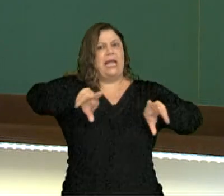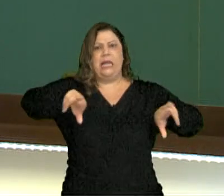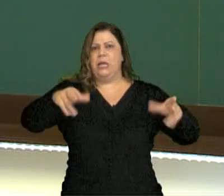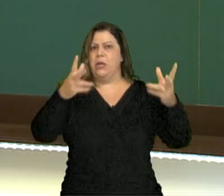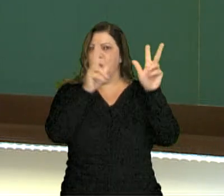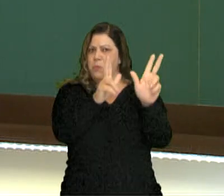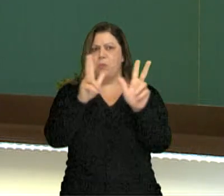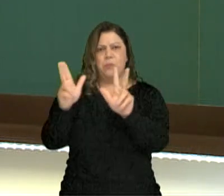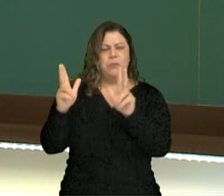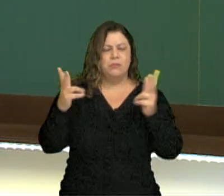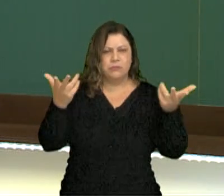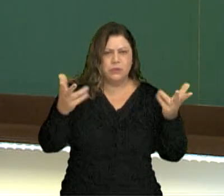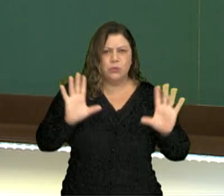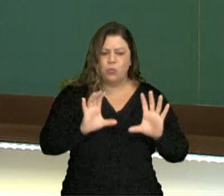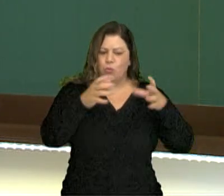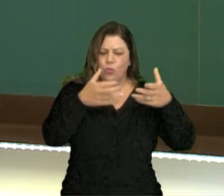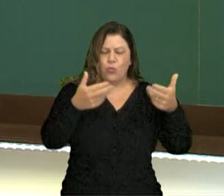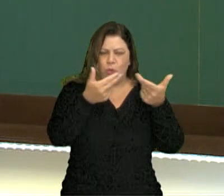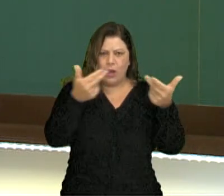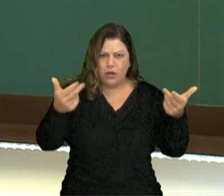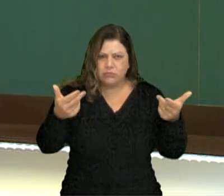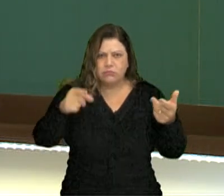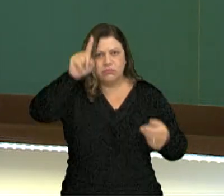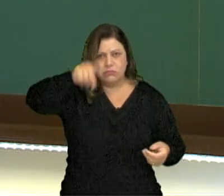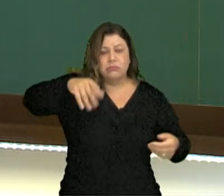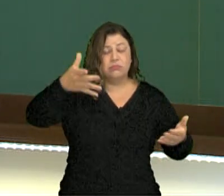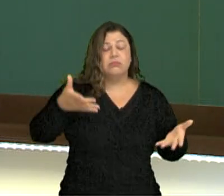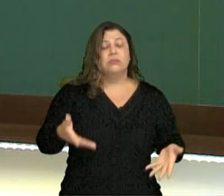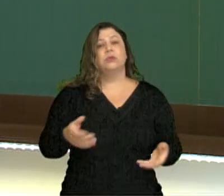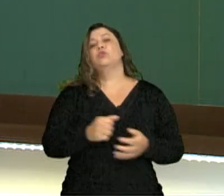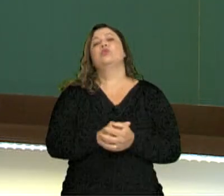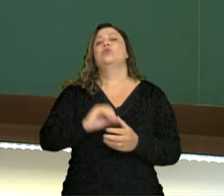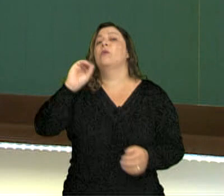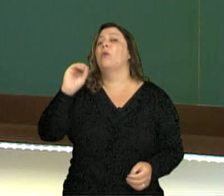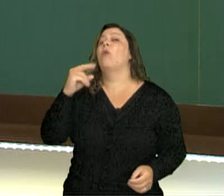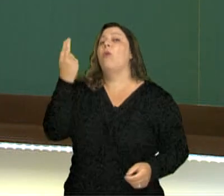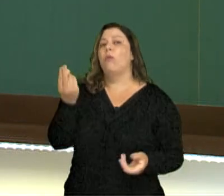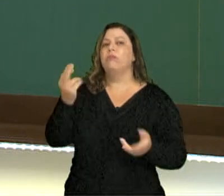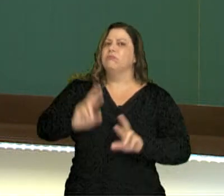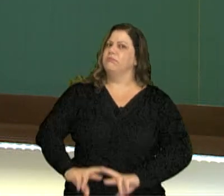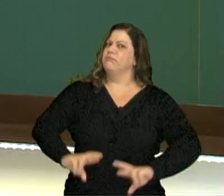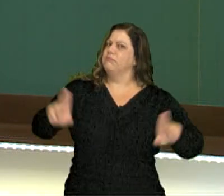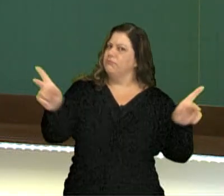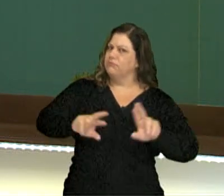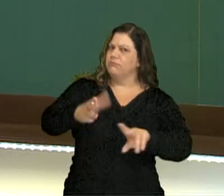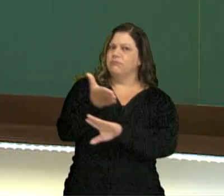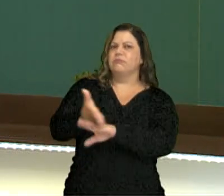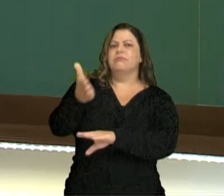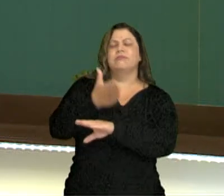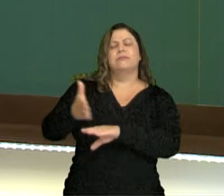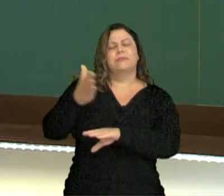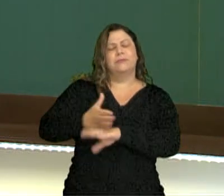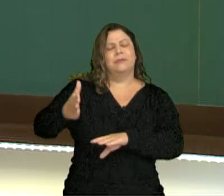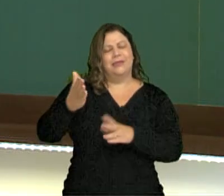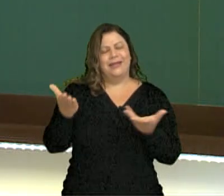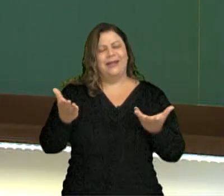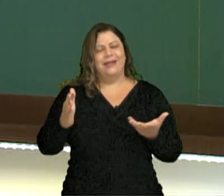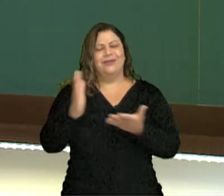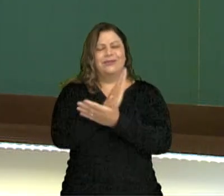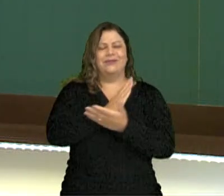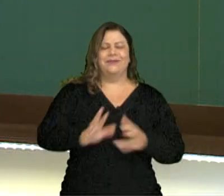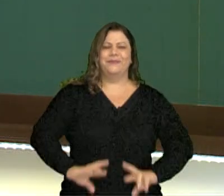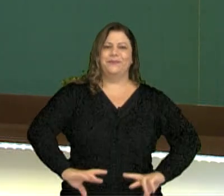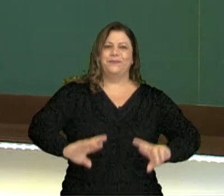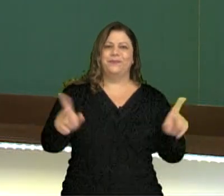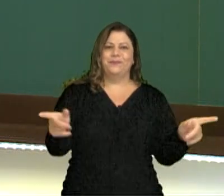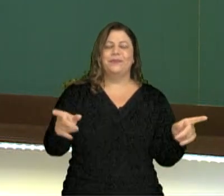então vai ser tudo a mesma coisa. Será que é isso? Ou eu tenho diferenças entre a prática de uma e a prática de outra?